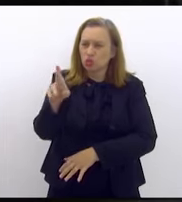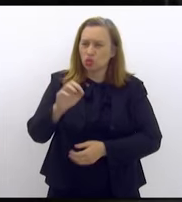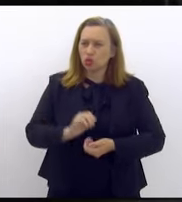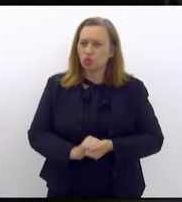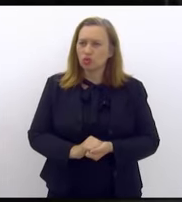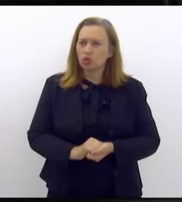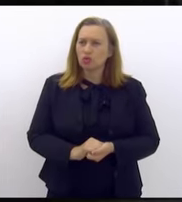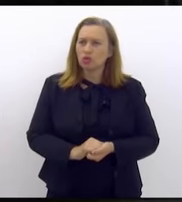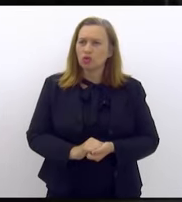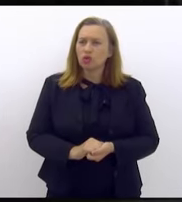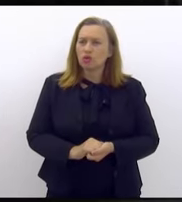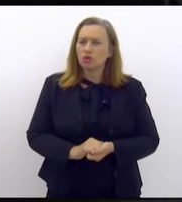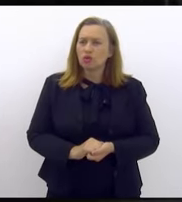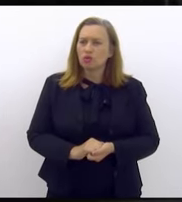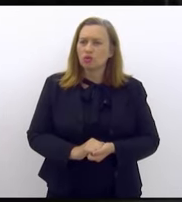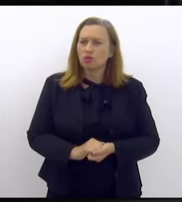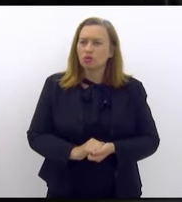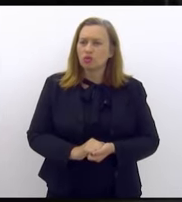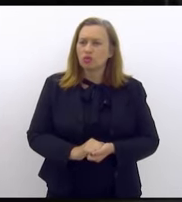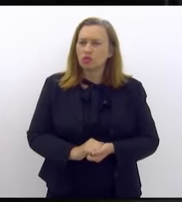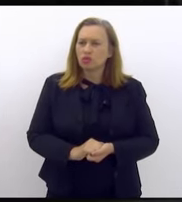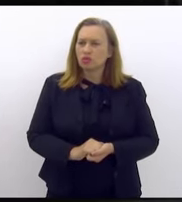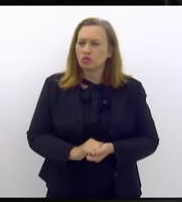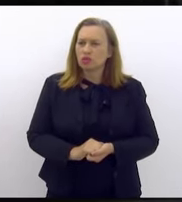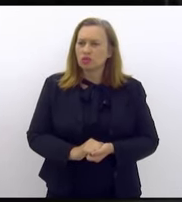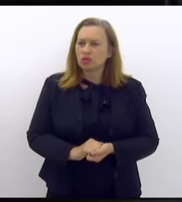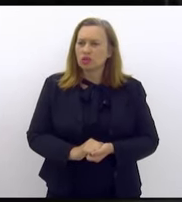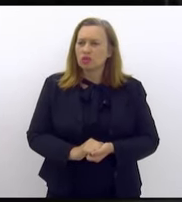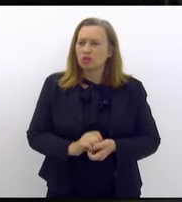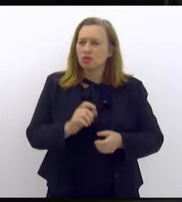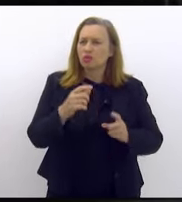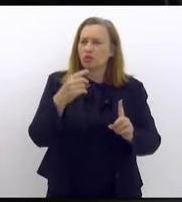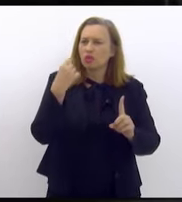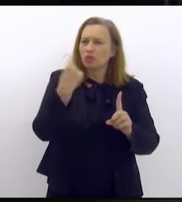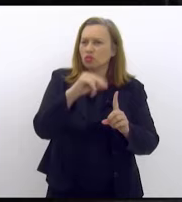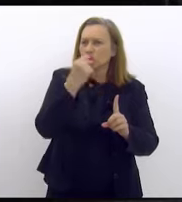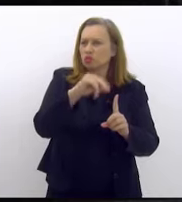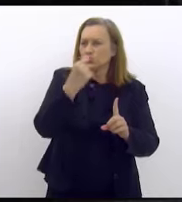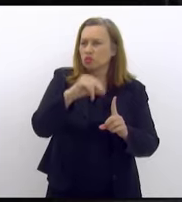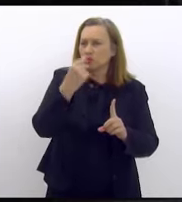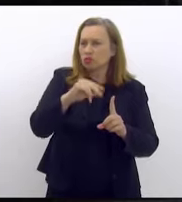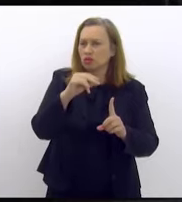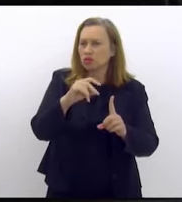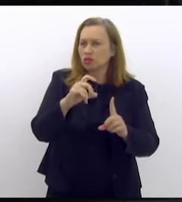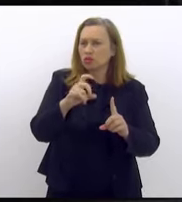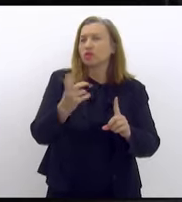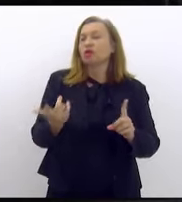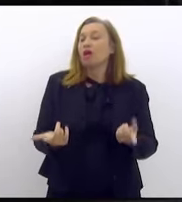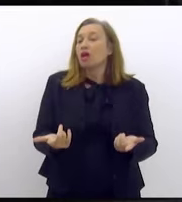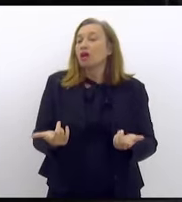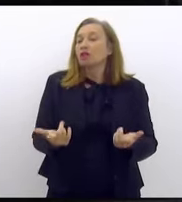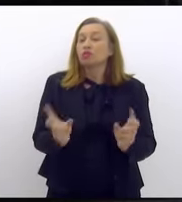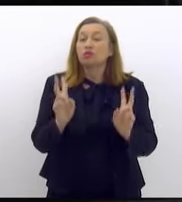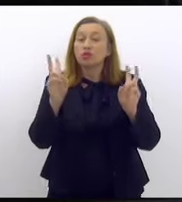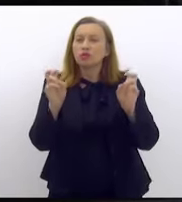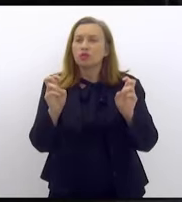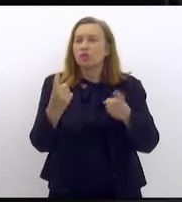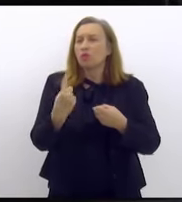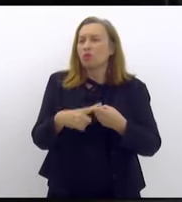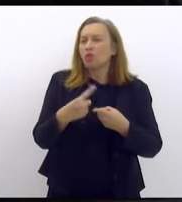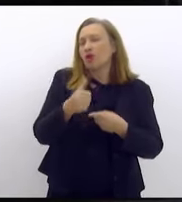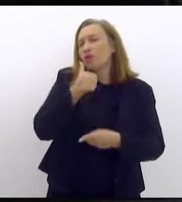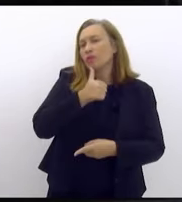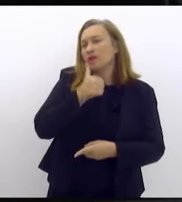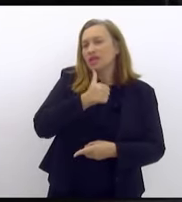foi perversamente aviltada e violentada diante do fato de ser uma